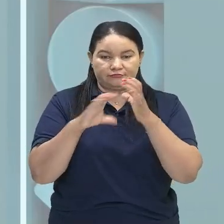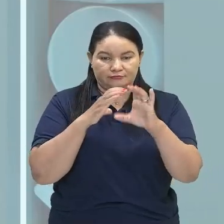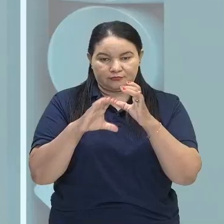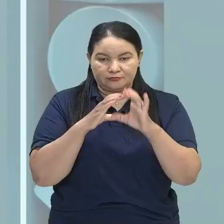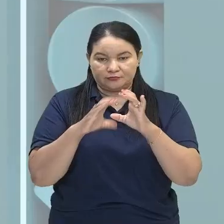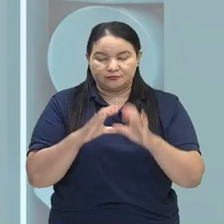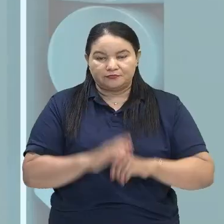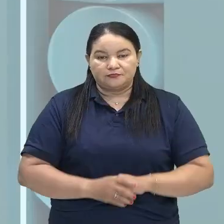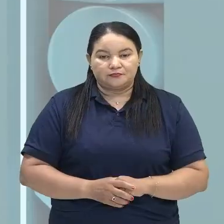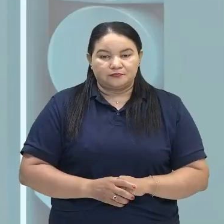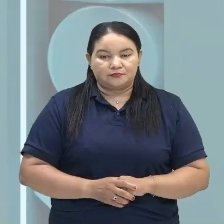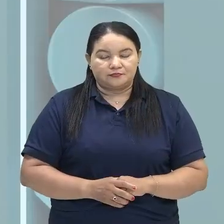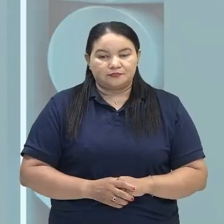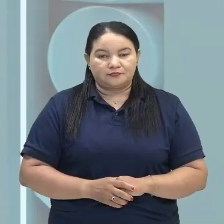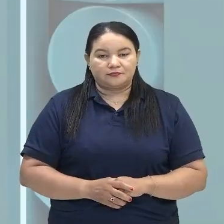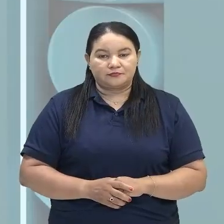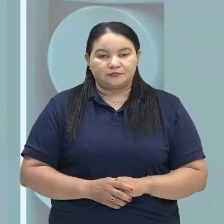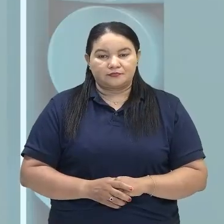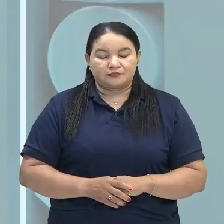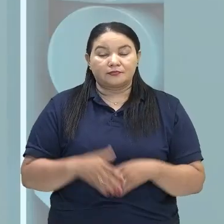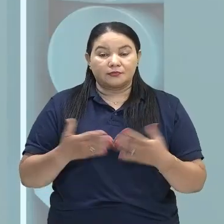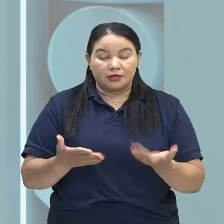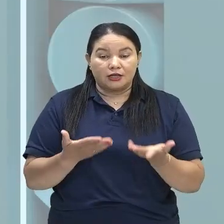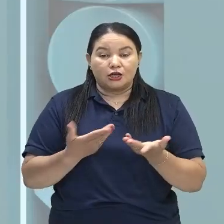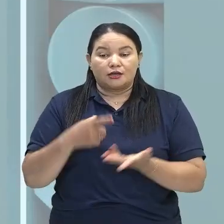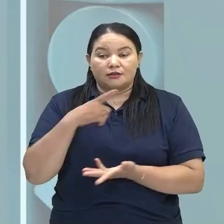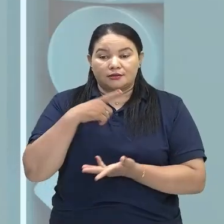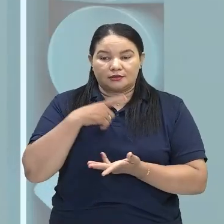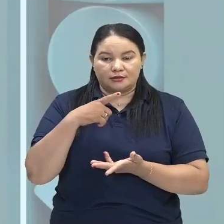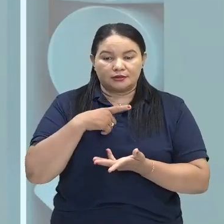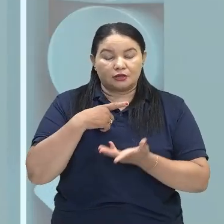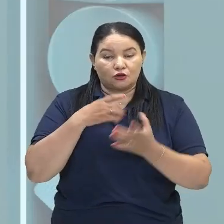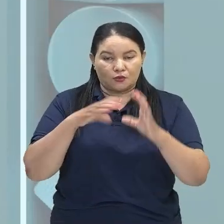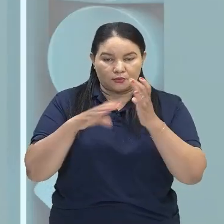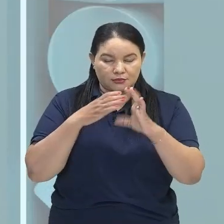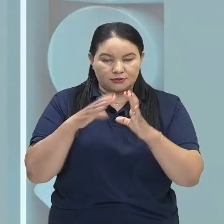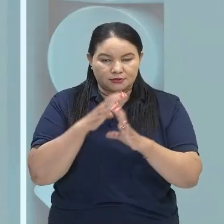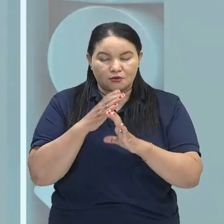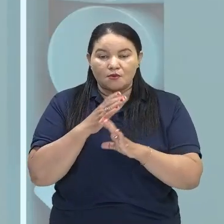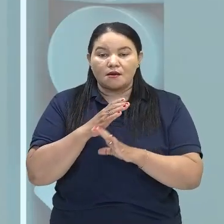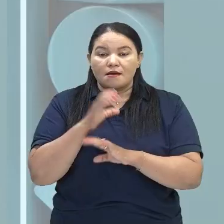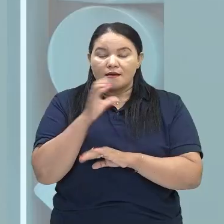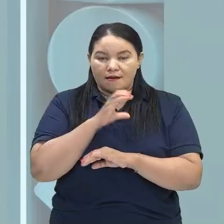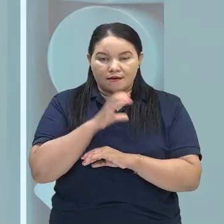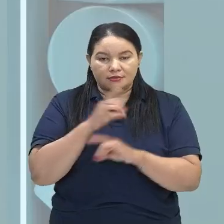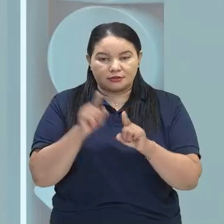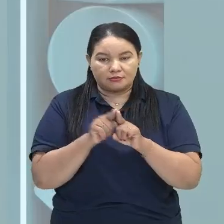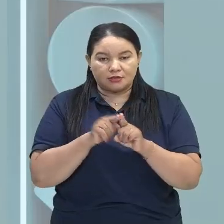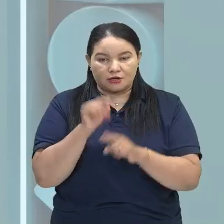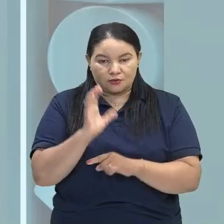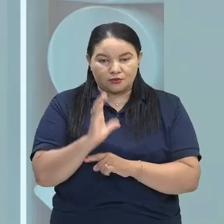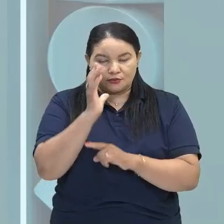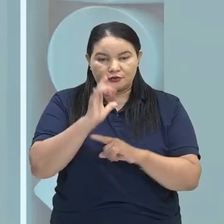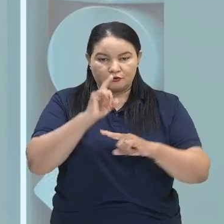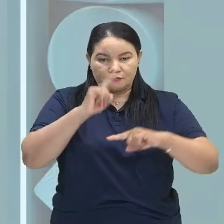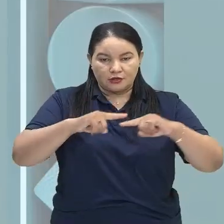comunicação. E para que haja uma comunicação mais rápida, mais eficiente, ocorrem as